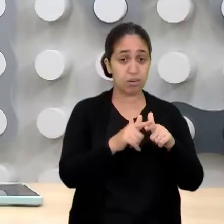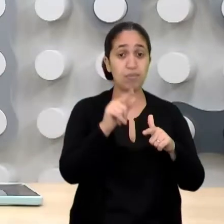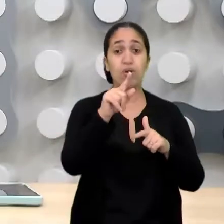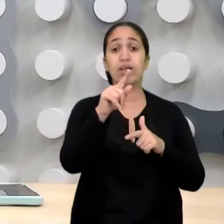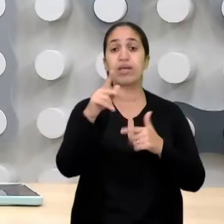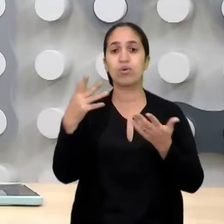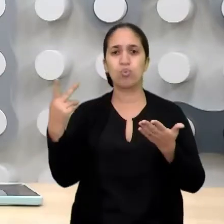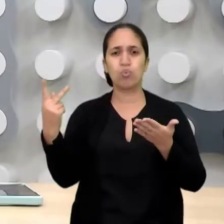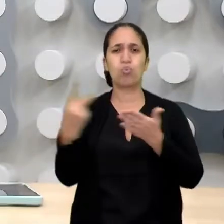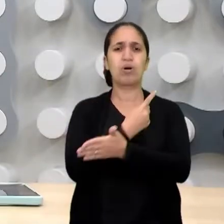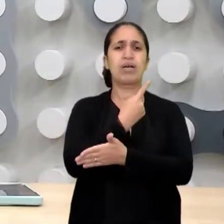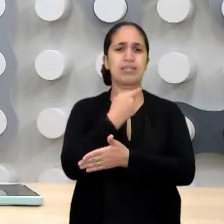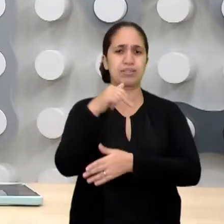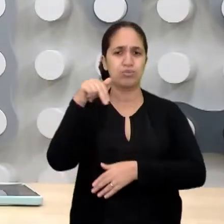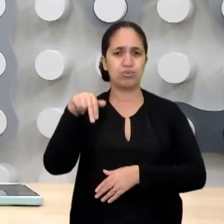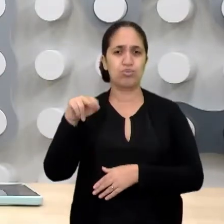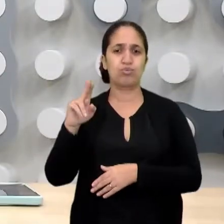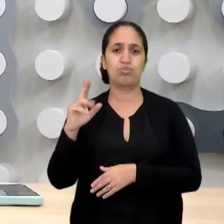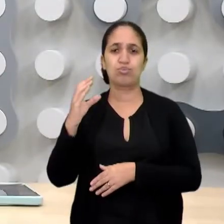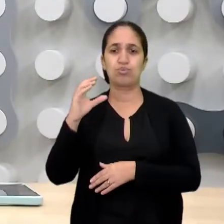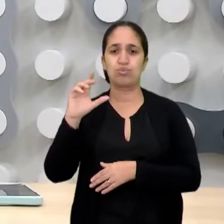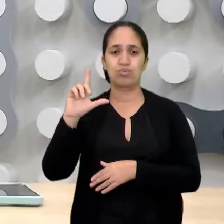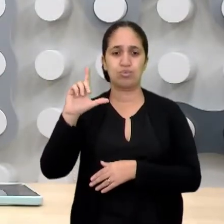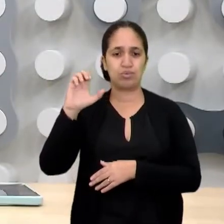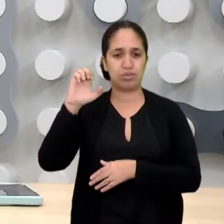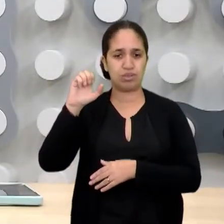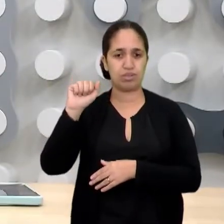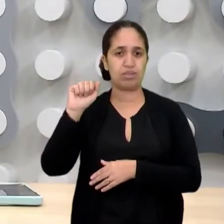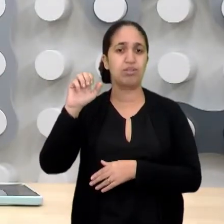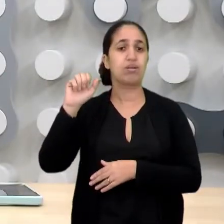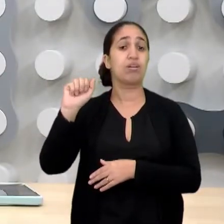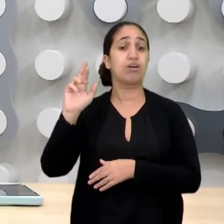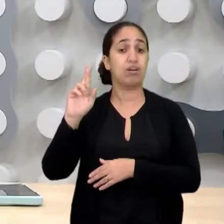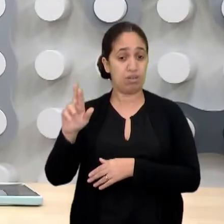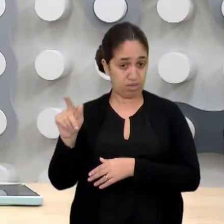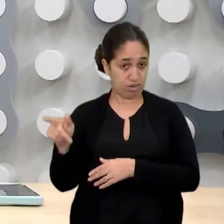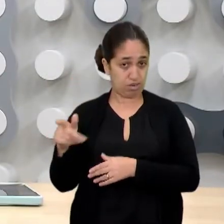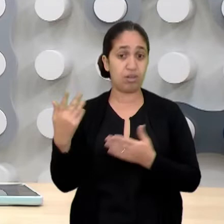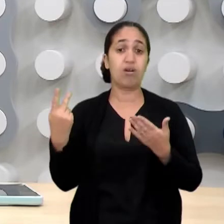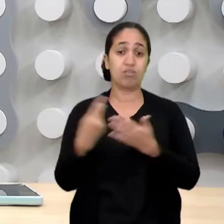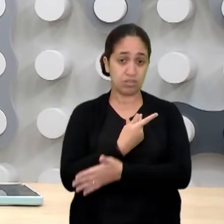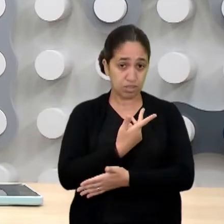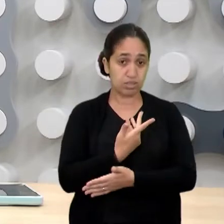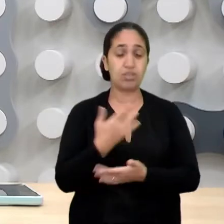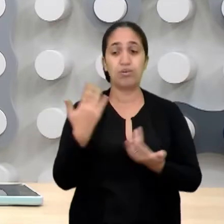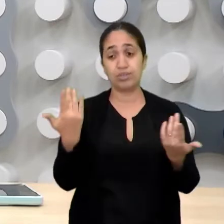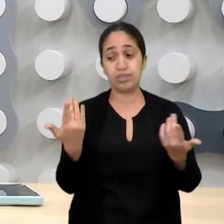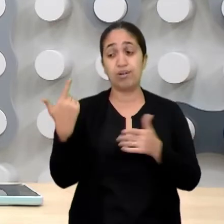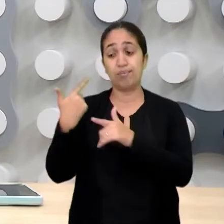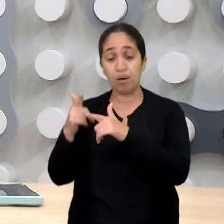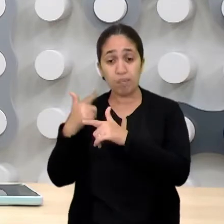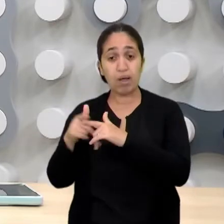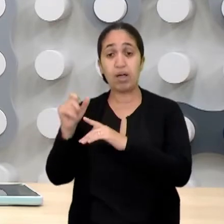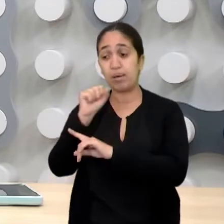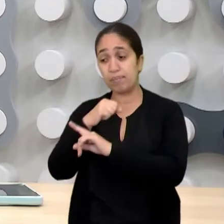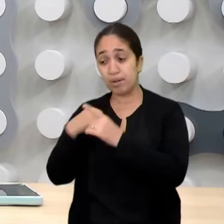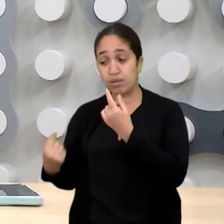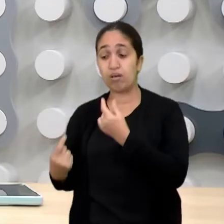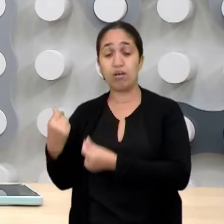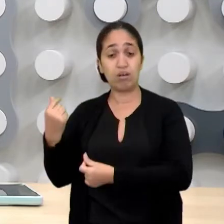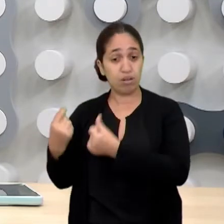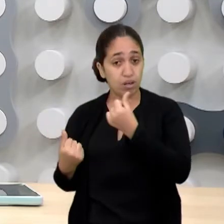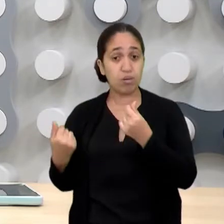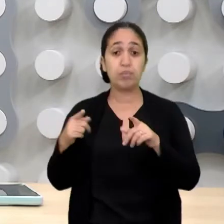acidente nuclear, né, o acidente nuclear de Fukushima. Então, além, né, dessa questão aí do problema socioeconômico, também tivemos esse problema